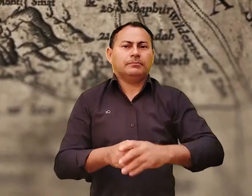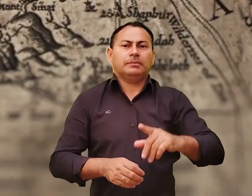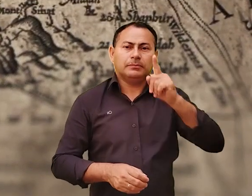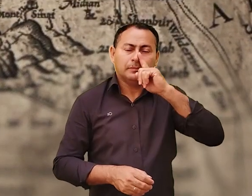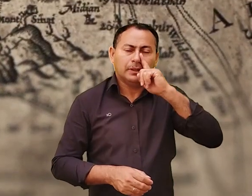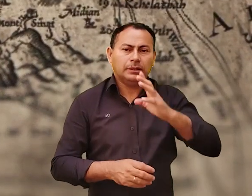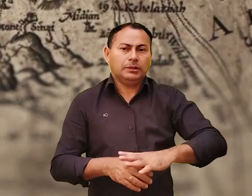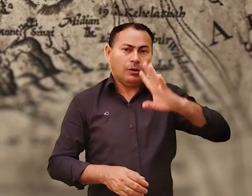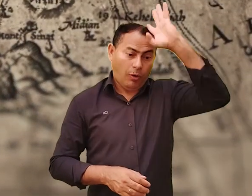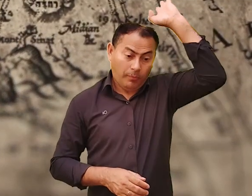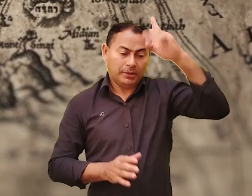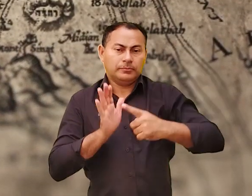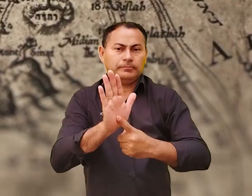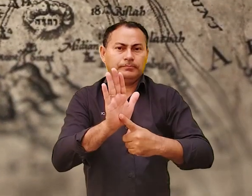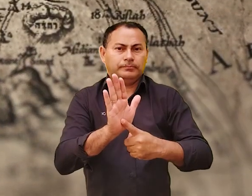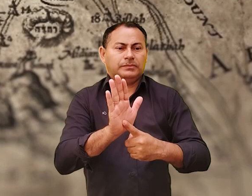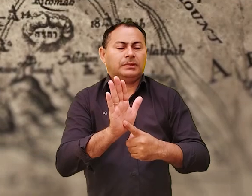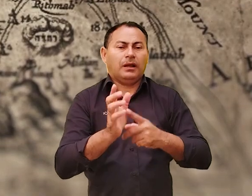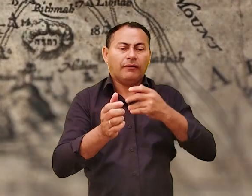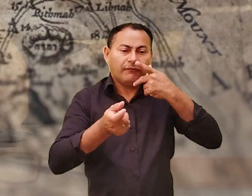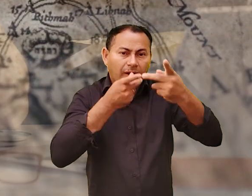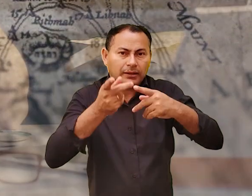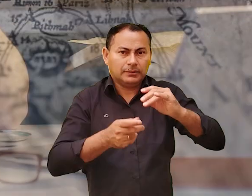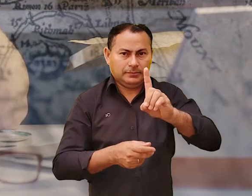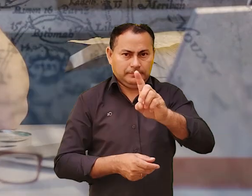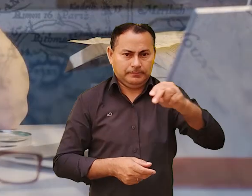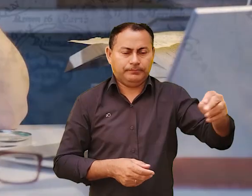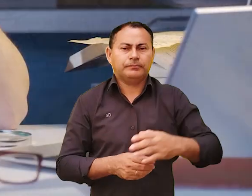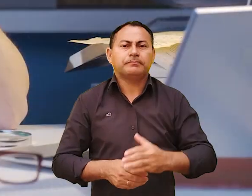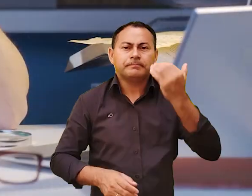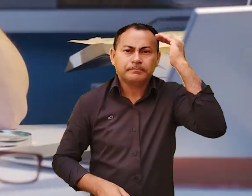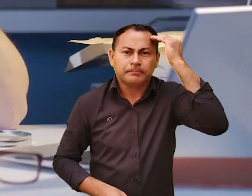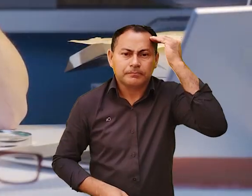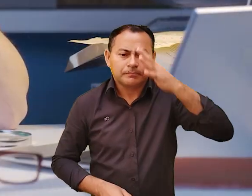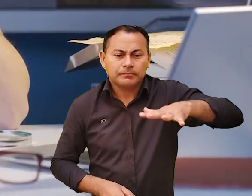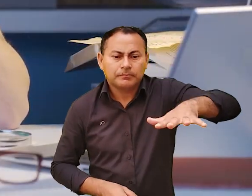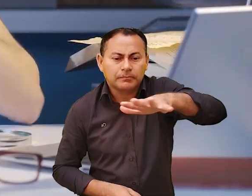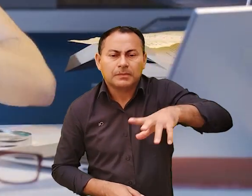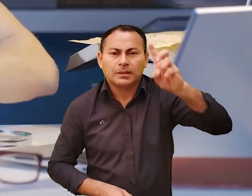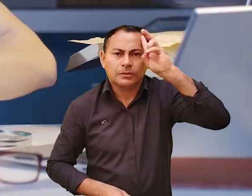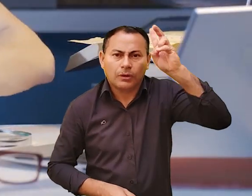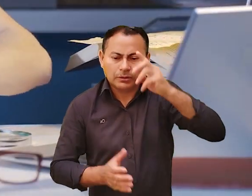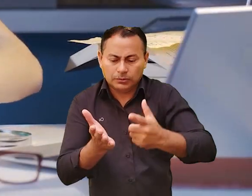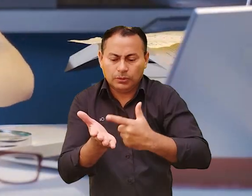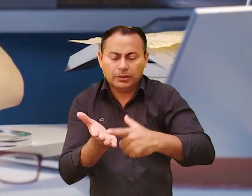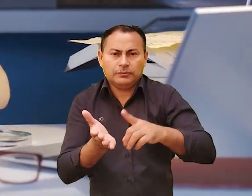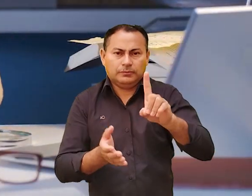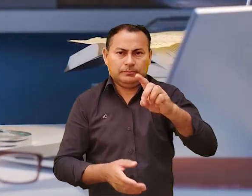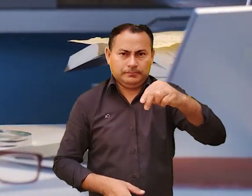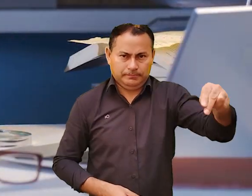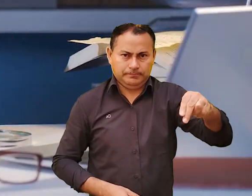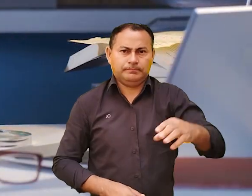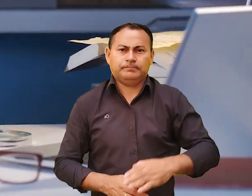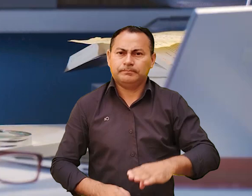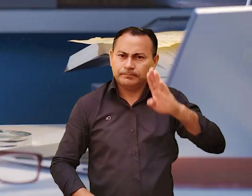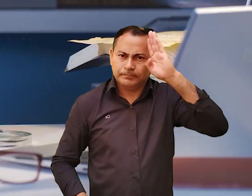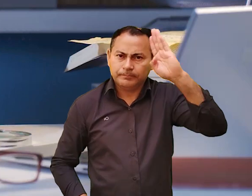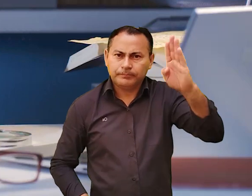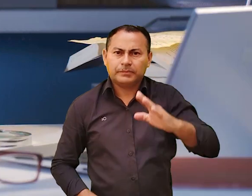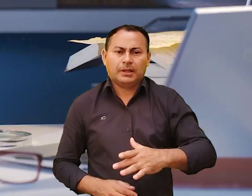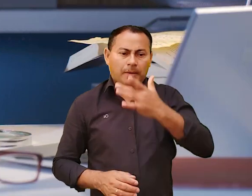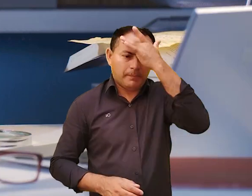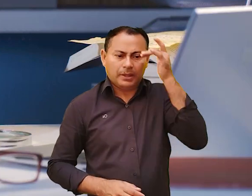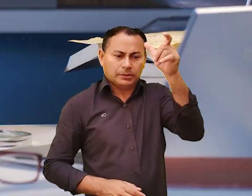em algumas profecias de Daniel. Para entender o cenário histórico do livro de Daniel e